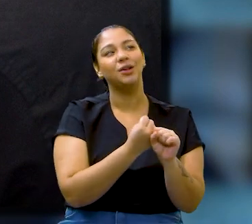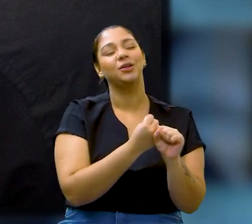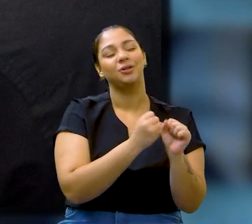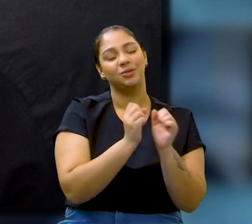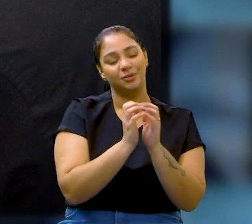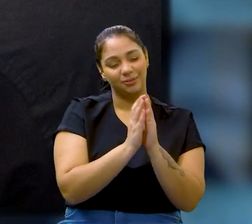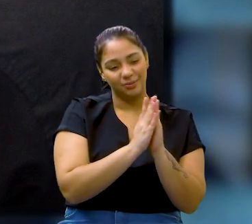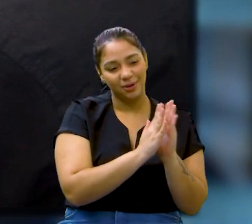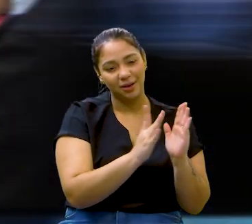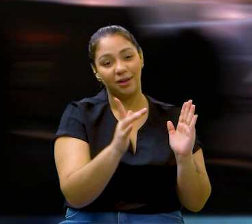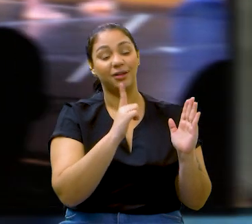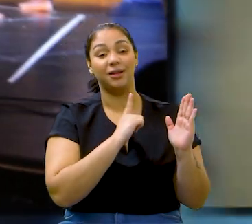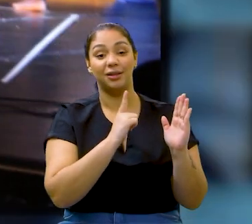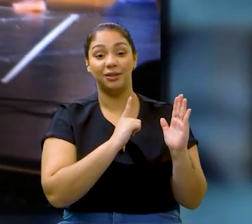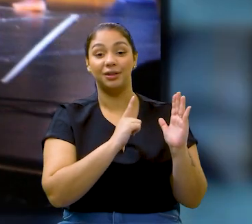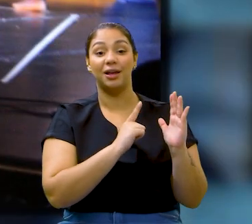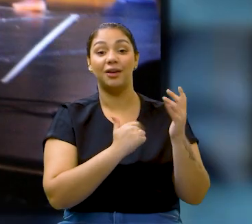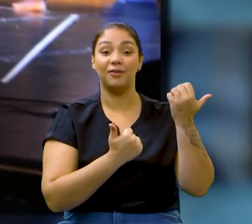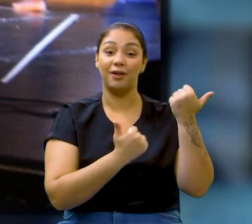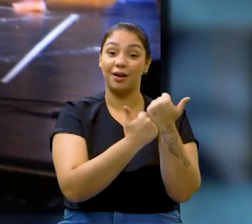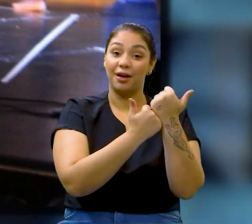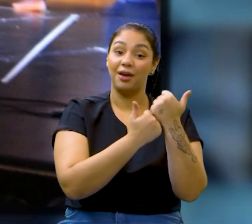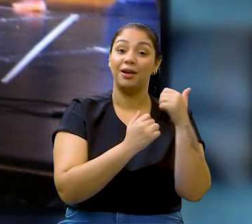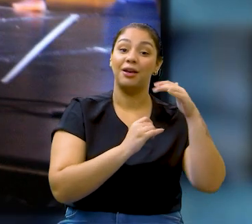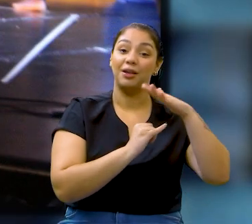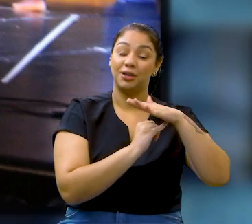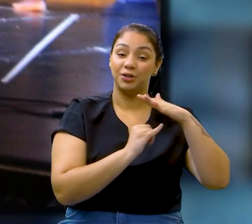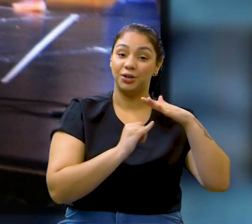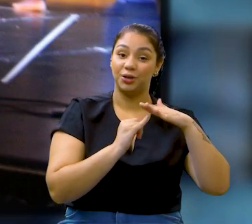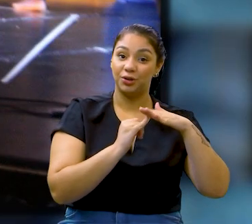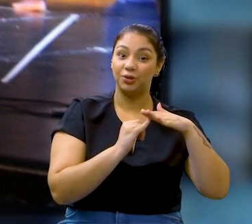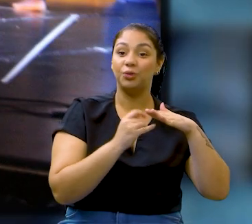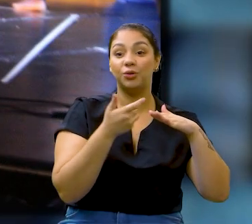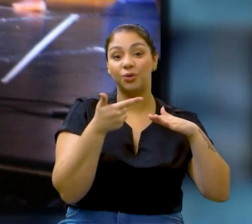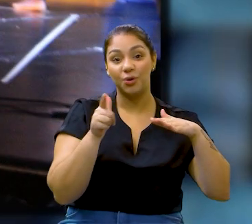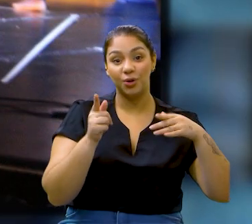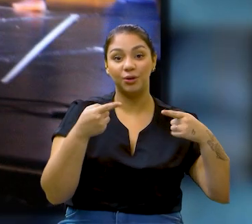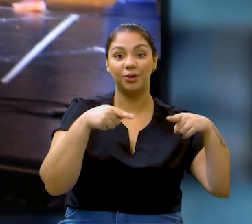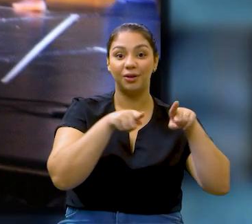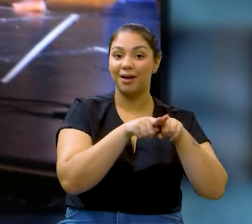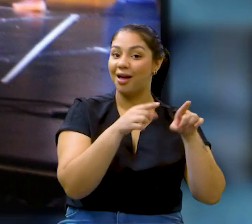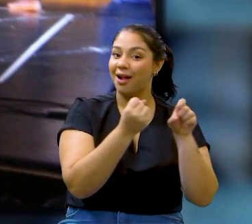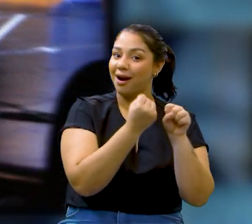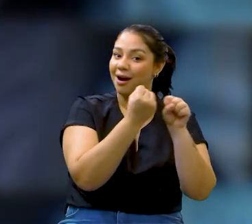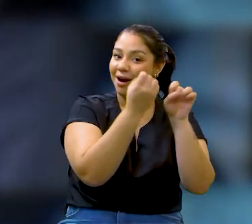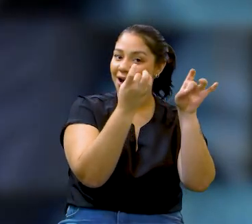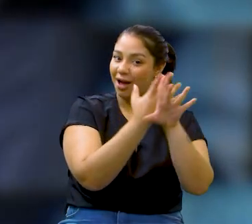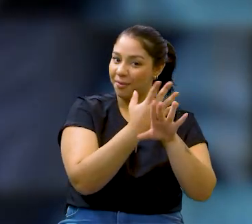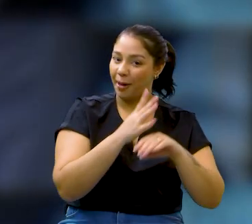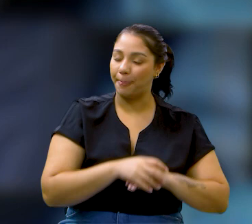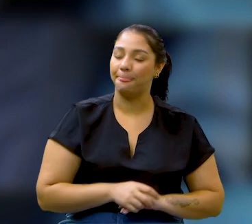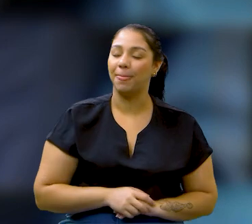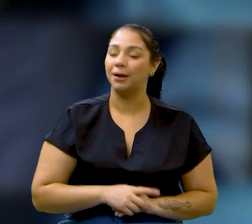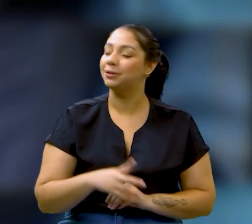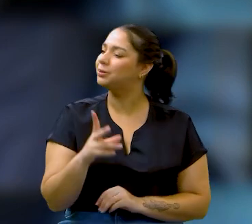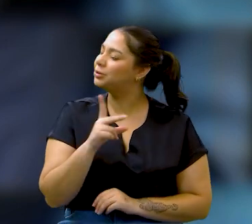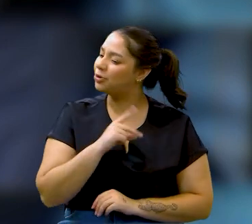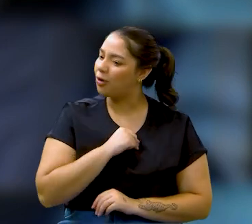anos. A gente teve ajuda muito valiosa do Instituto Robert Bosch para terminar essa obra.